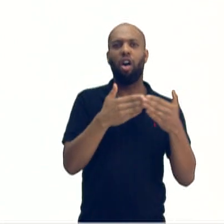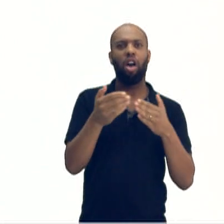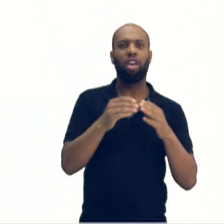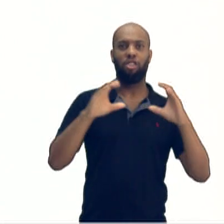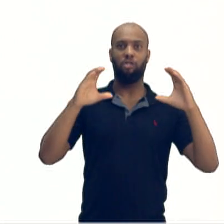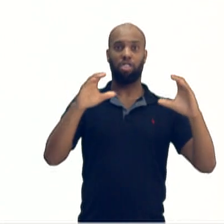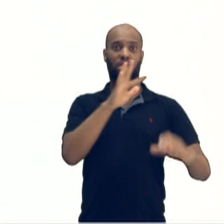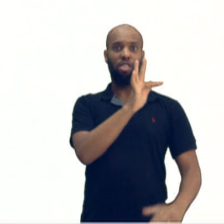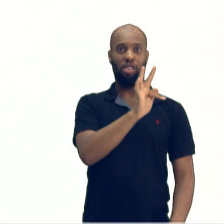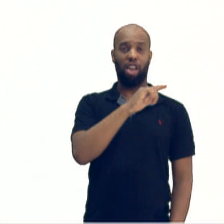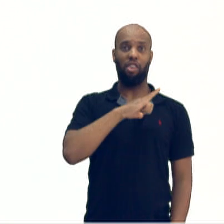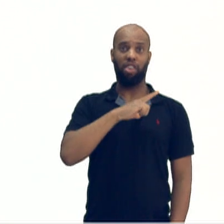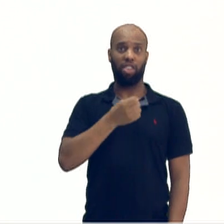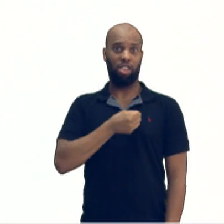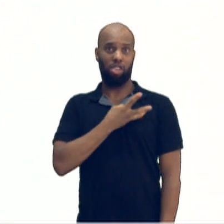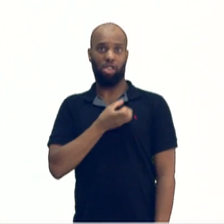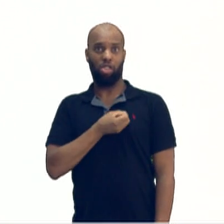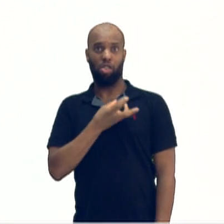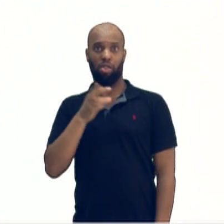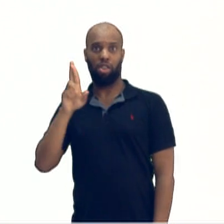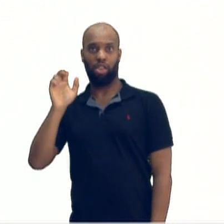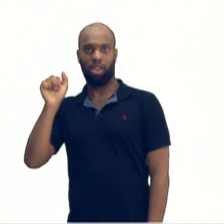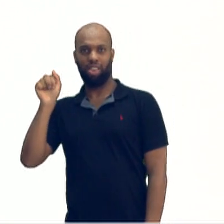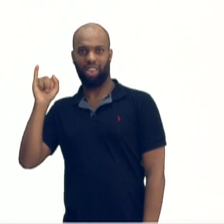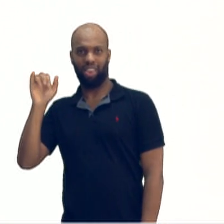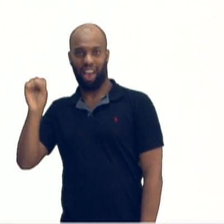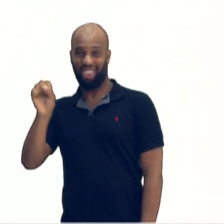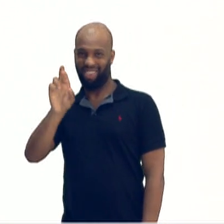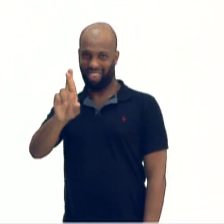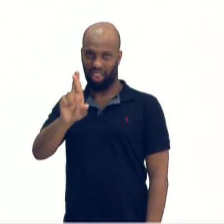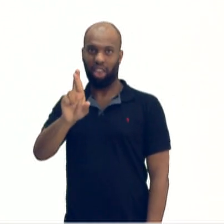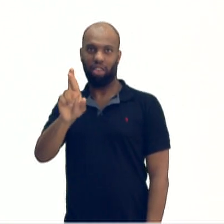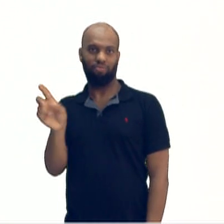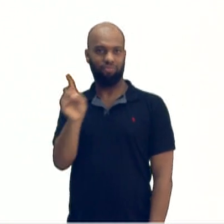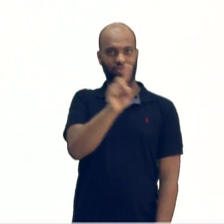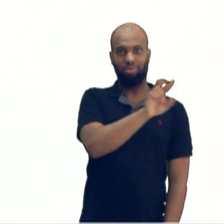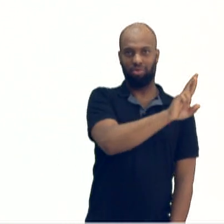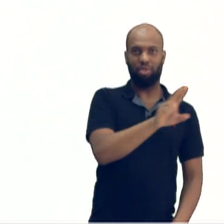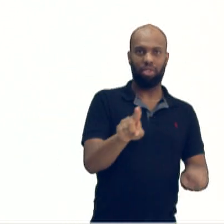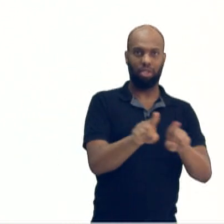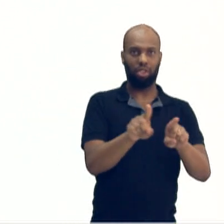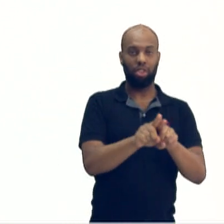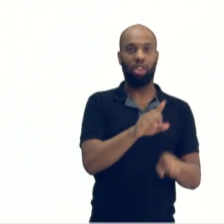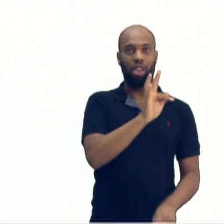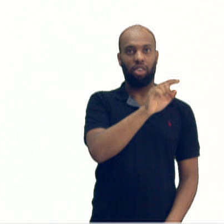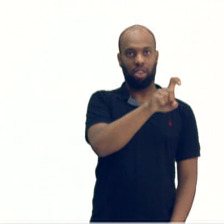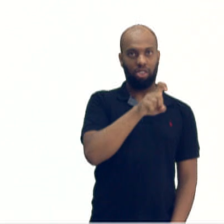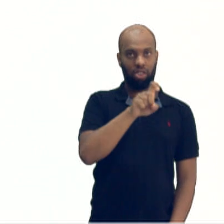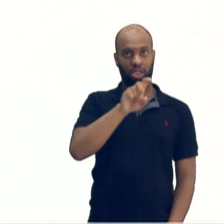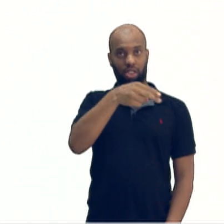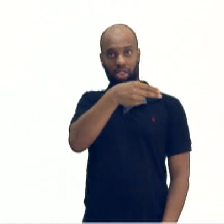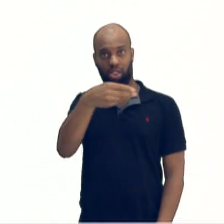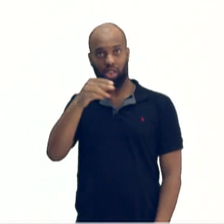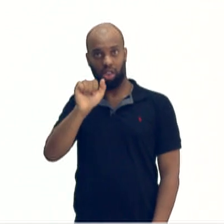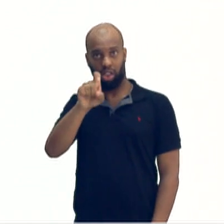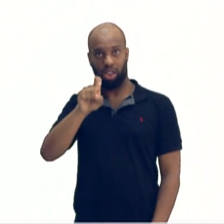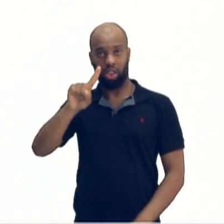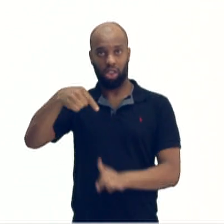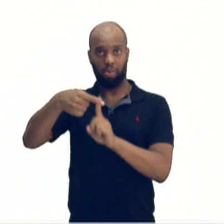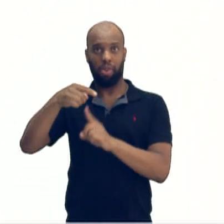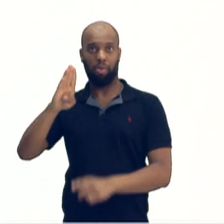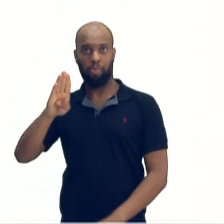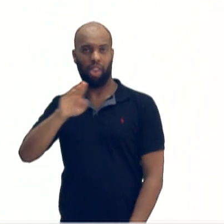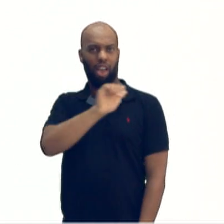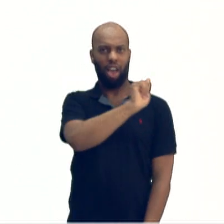reais e números irreais dada por uma lei de formação que significa f de x igual a x mais b, em que a e